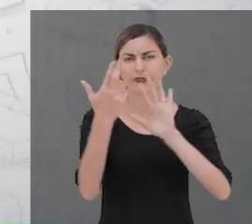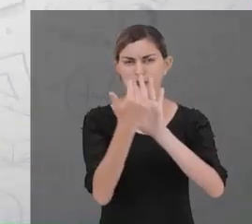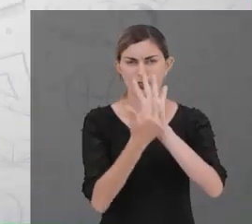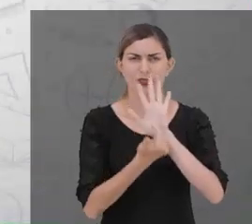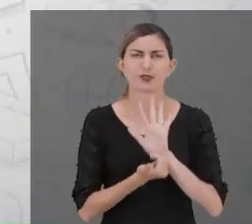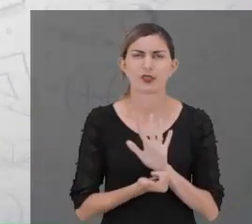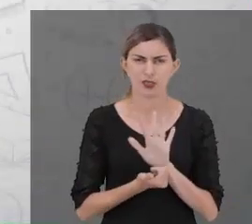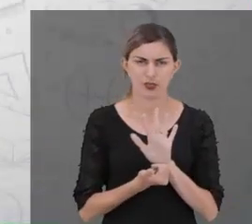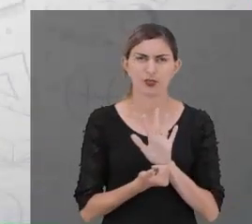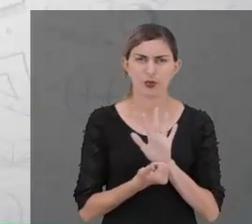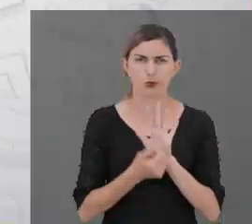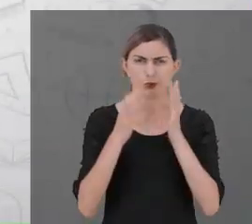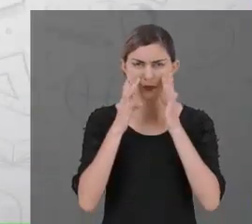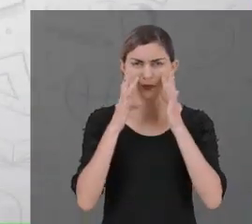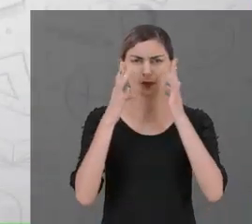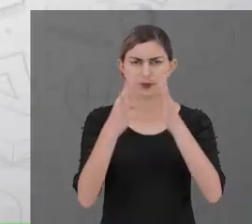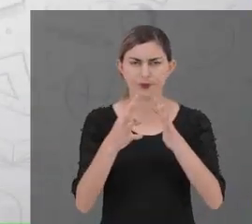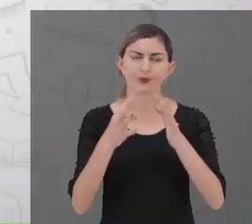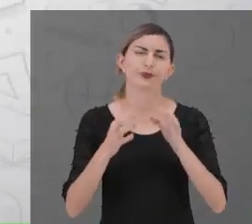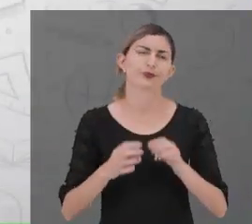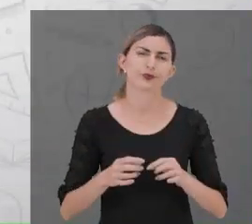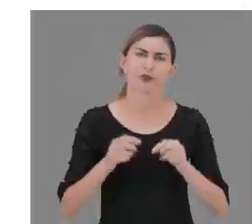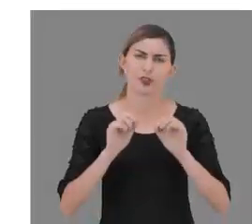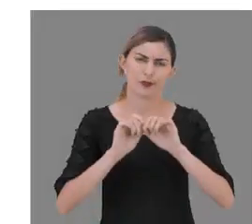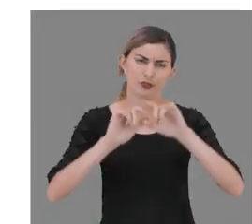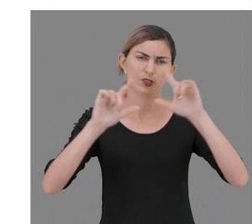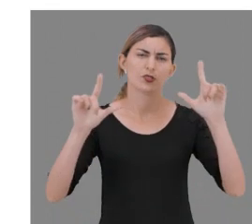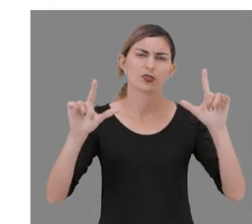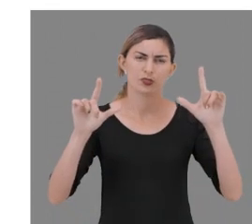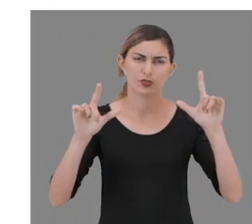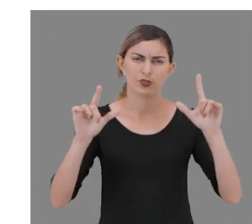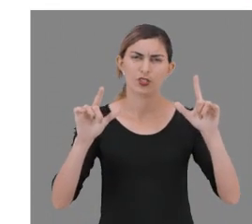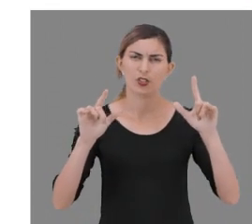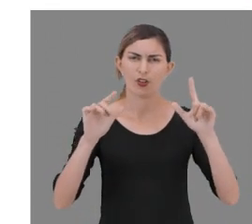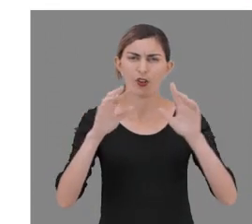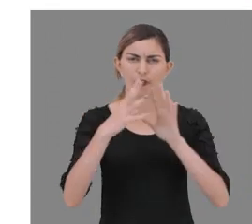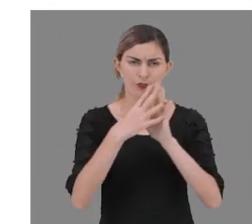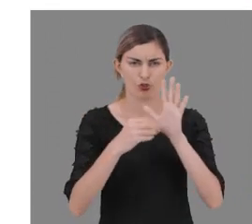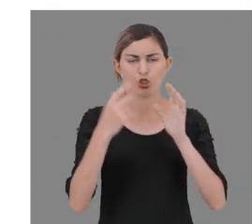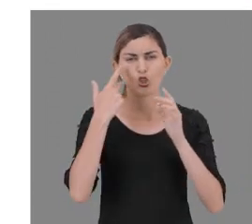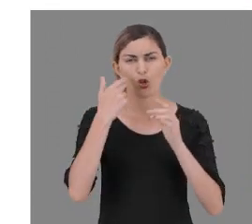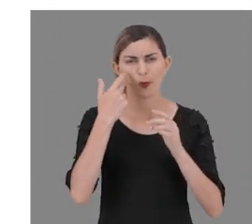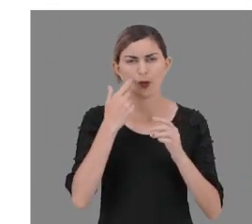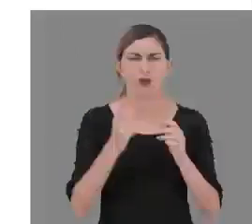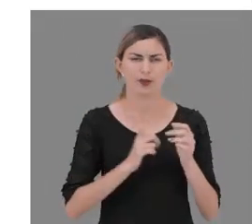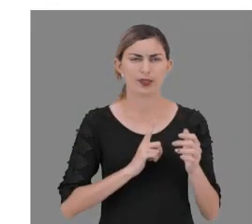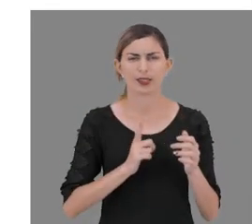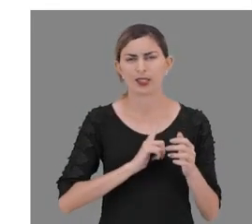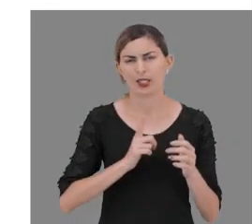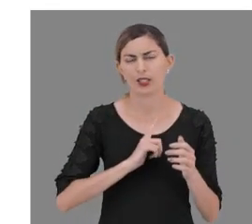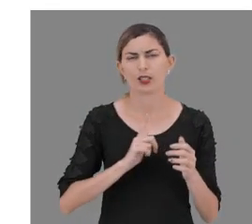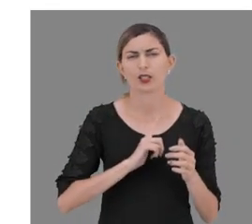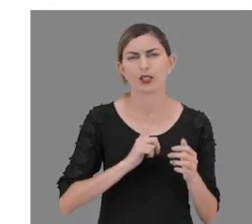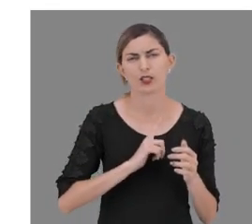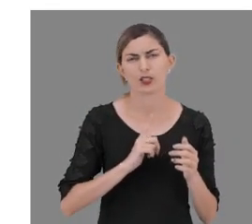No slide da figura que você observa, da primeira forma